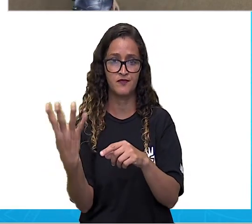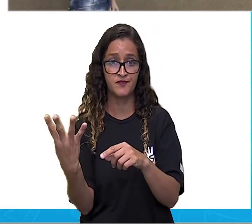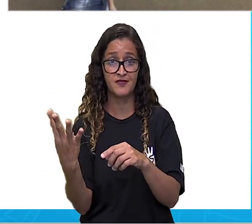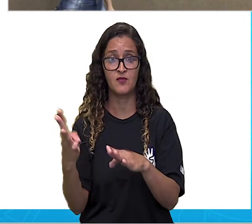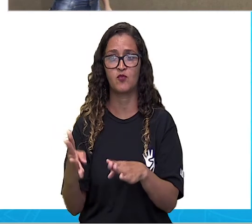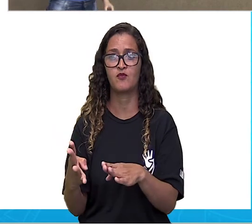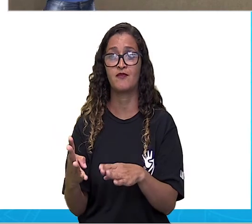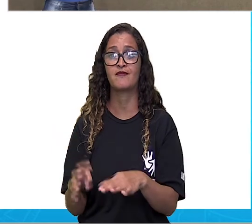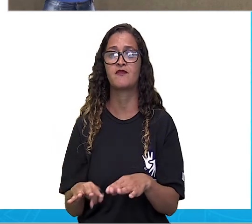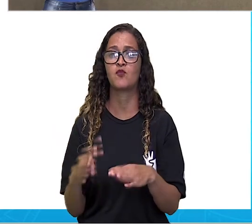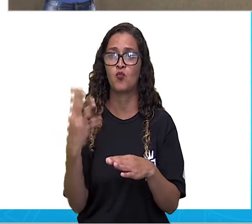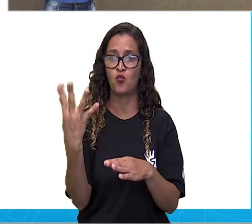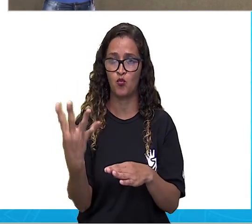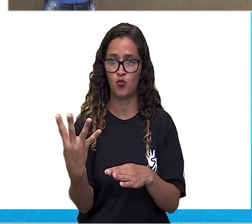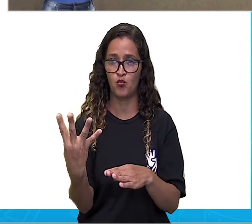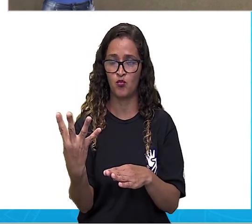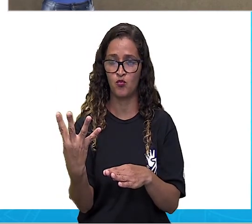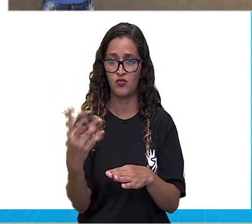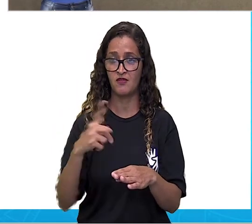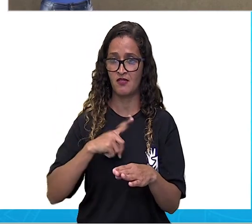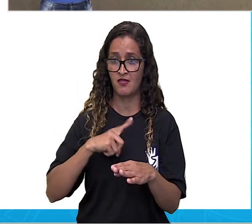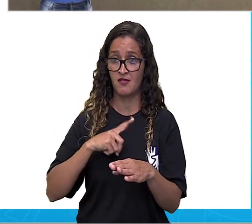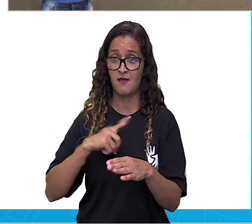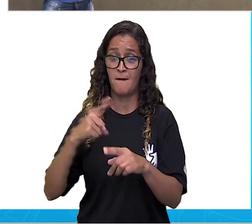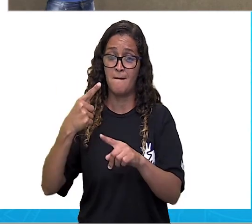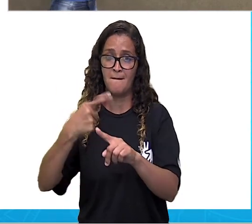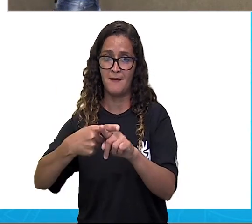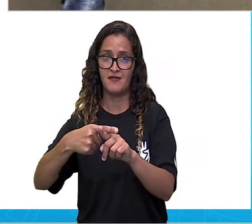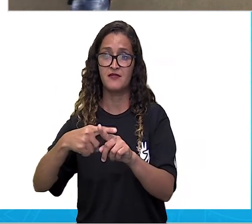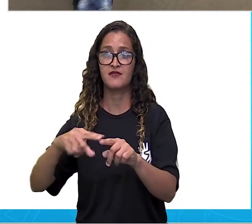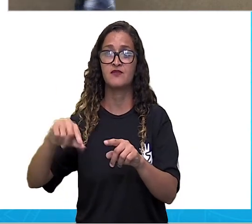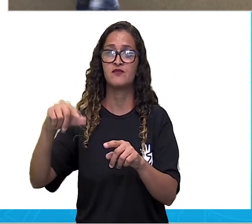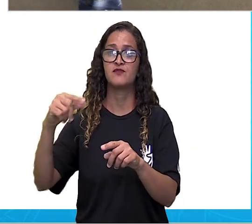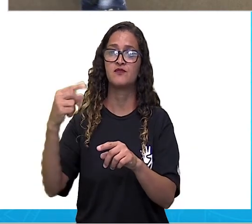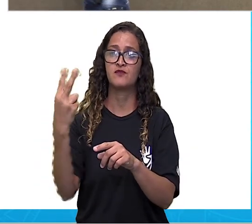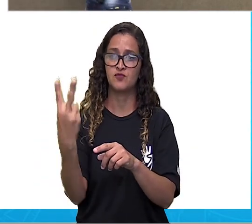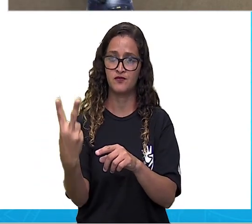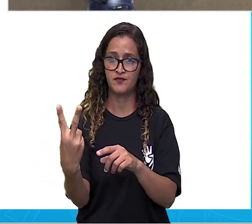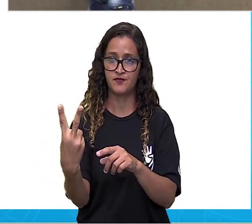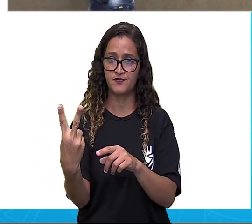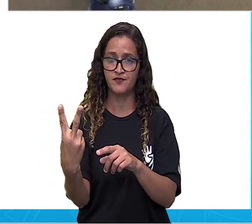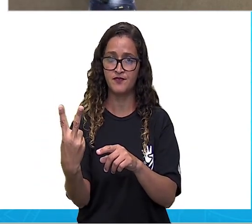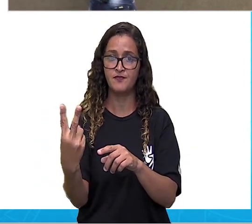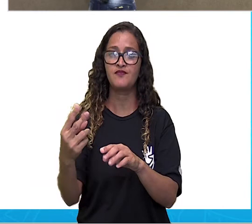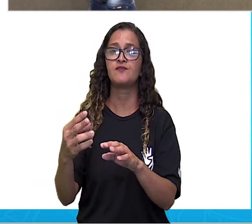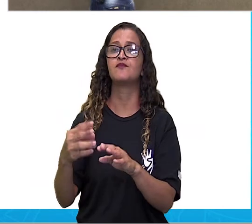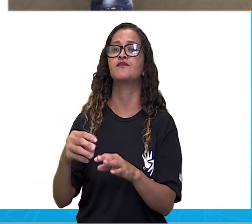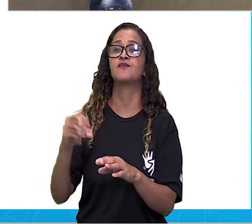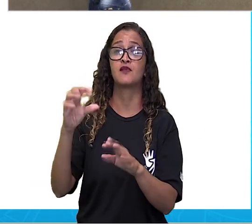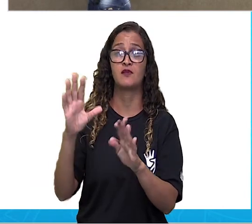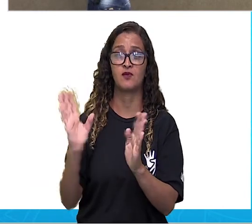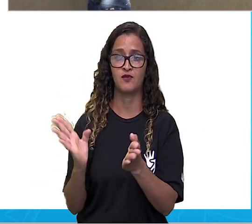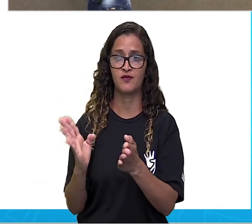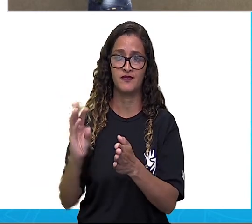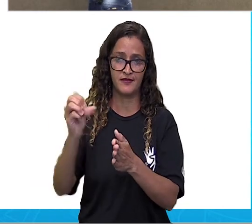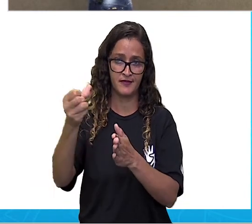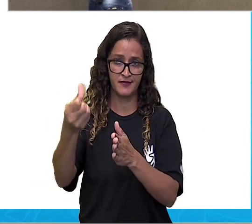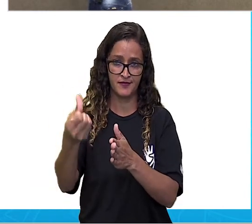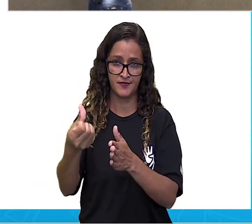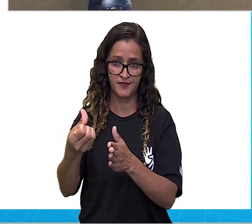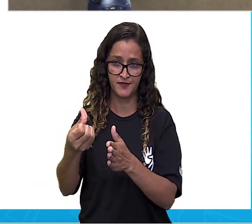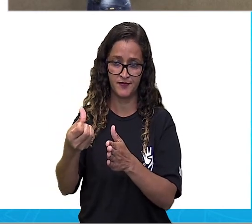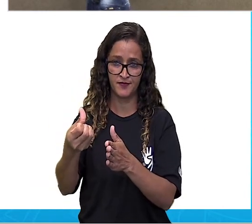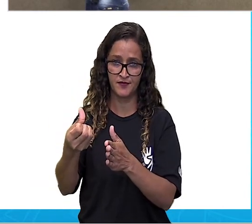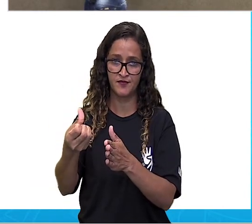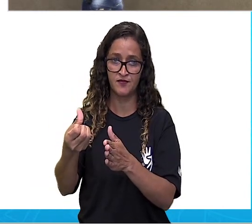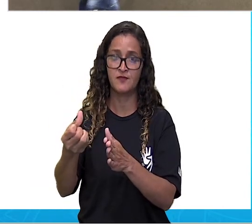com mais 2? 4. 5, 6. Você tem 6 aqui, não é isso?